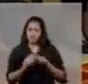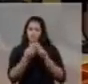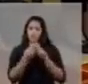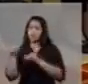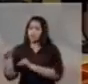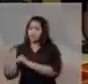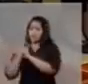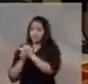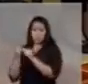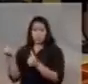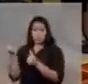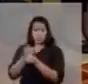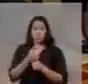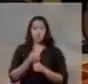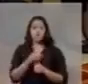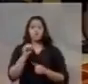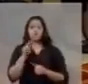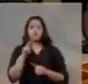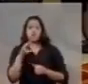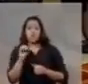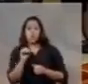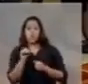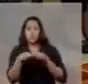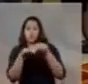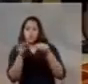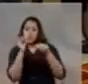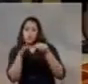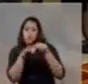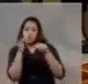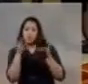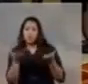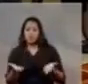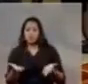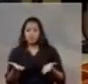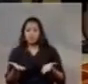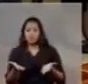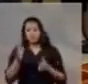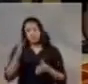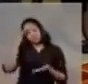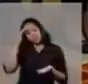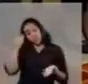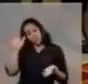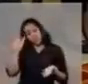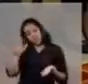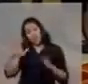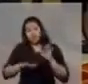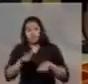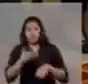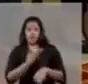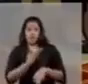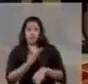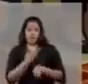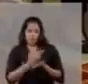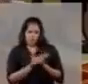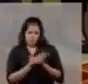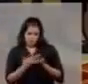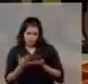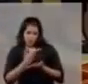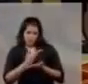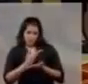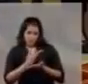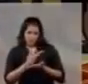de uva? Sim, em nome da modernidade. E quem sabe até alguns amigos que eu tive que começaram a carreira etílica nas